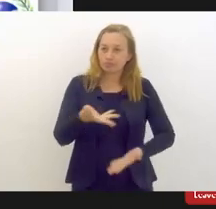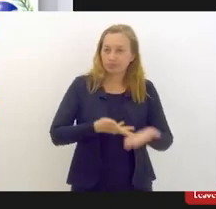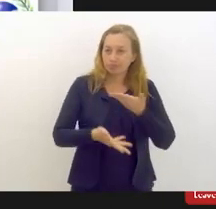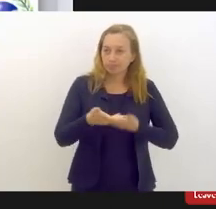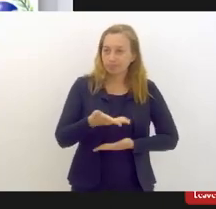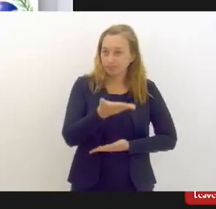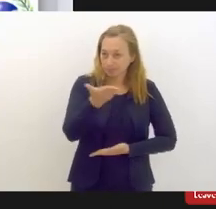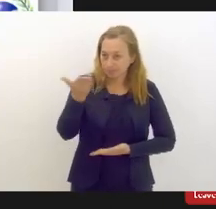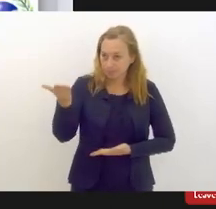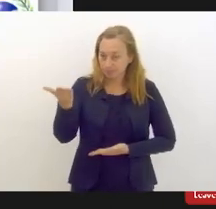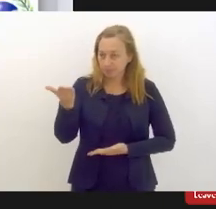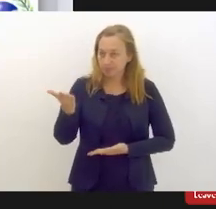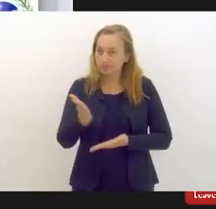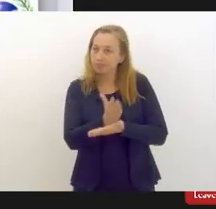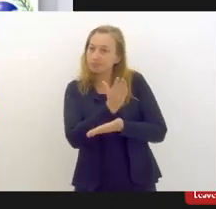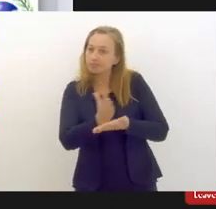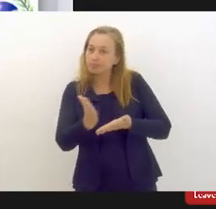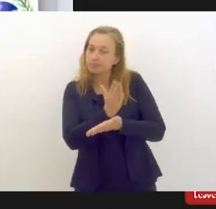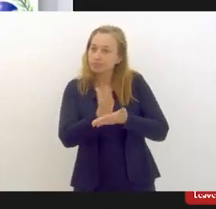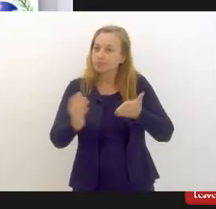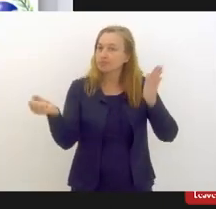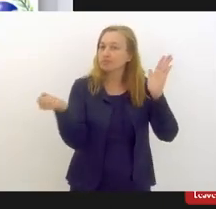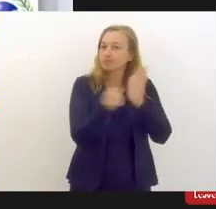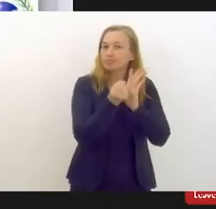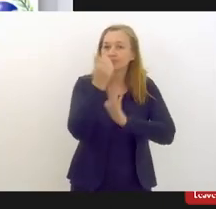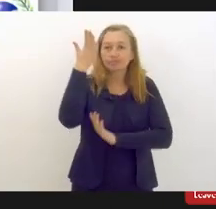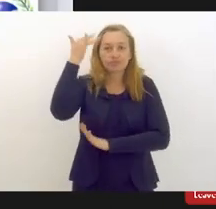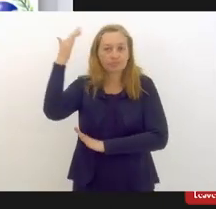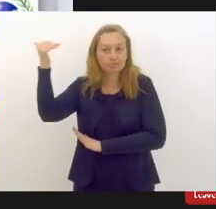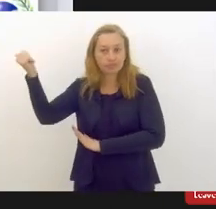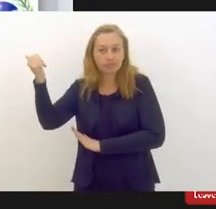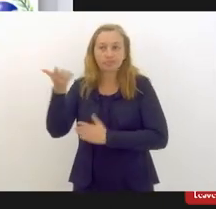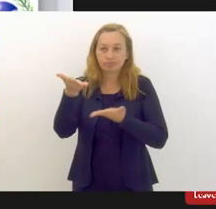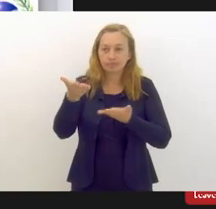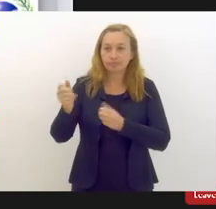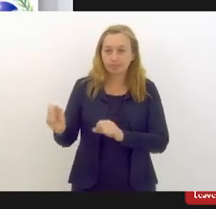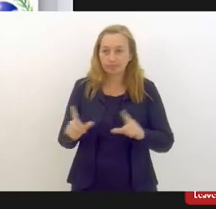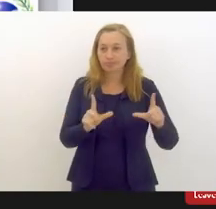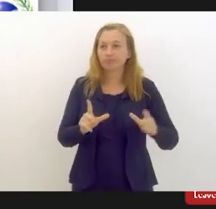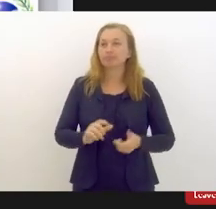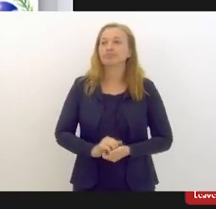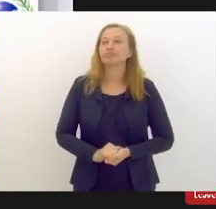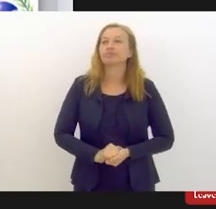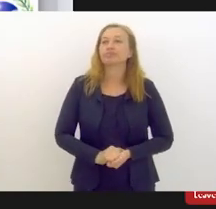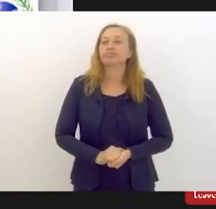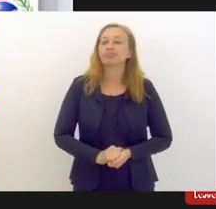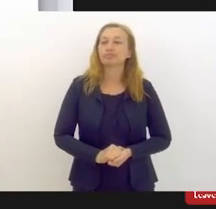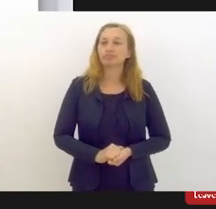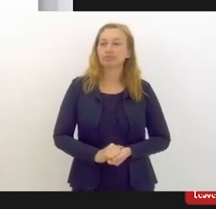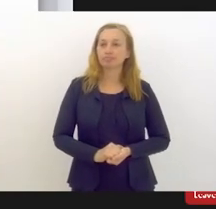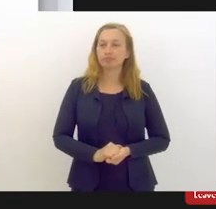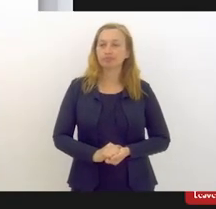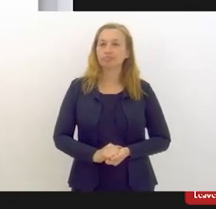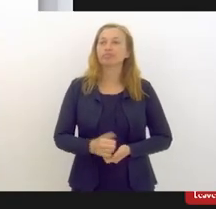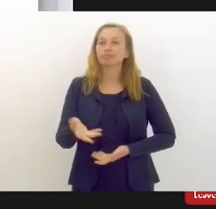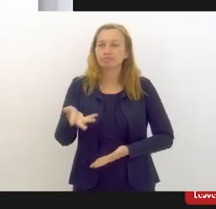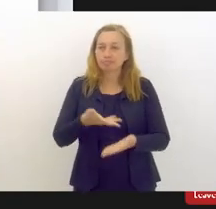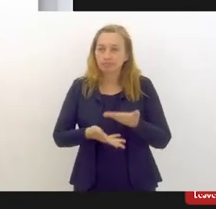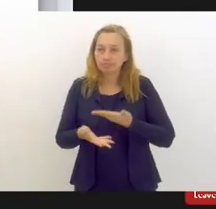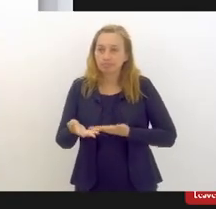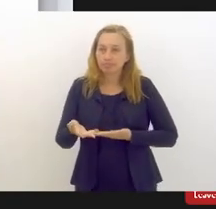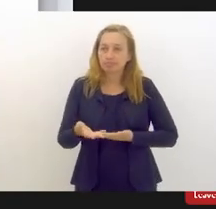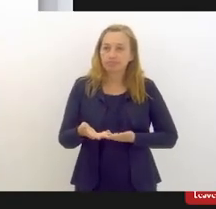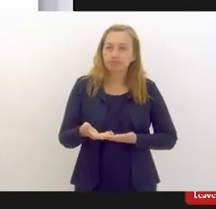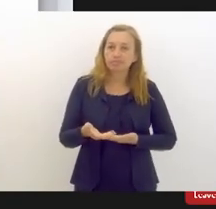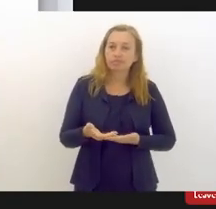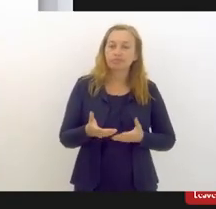traz algumas marcas, né, das instituições, pode passar, né? Temos parceria tanto com